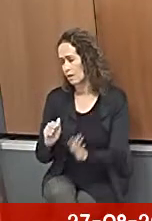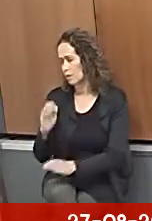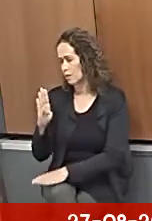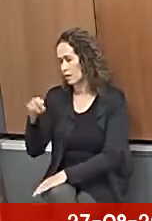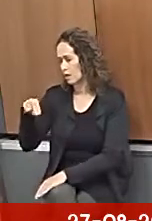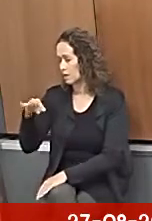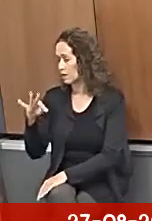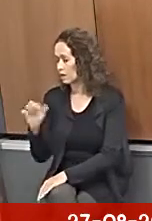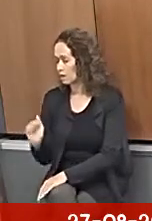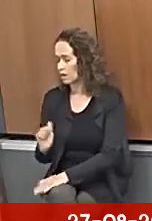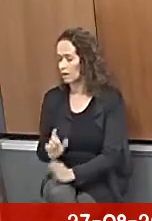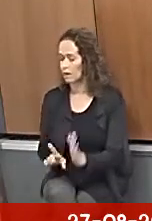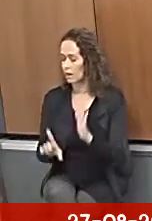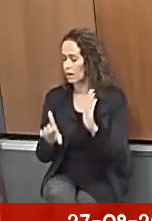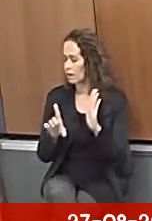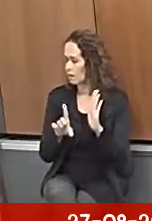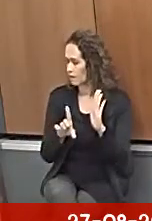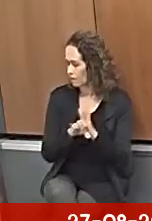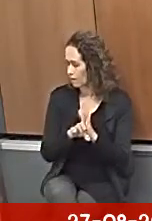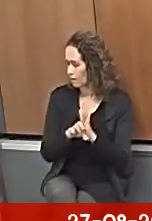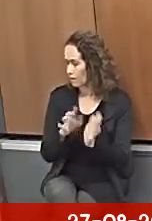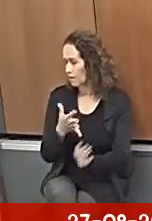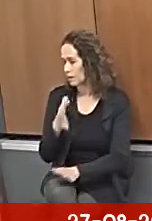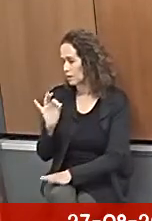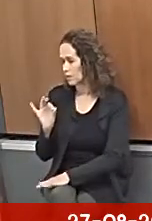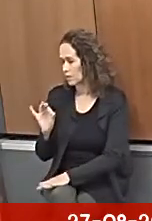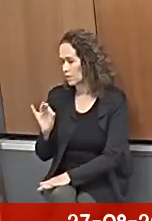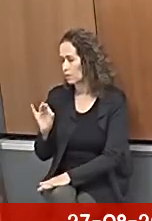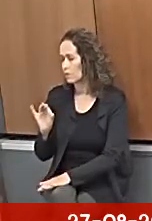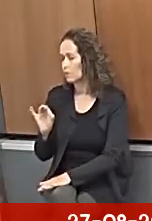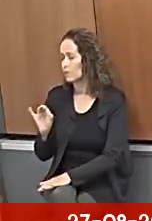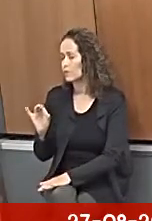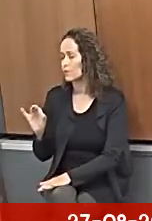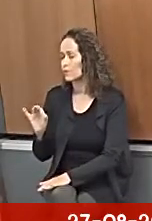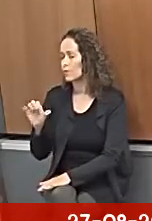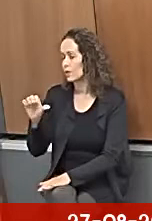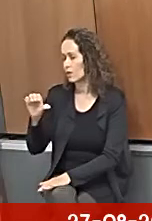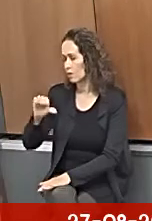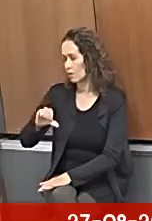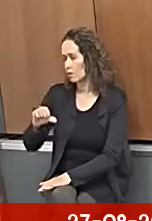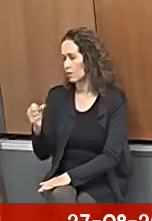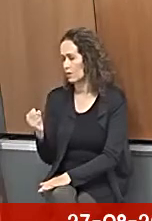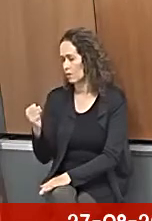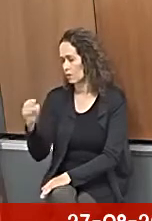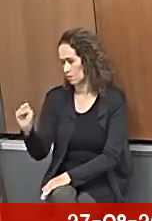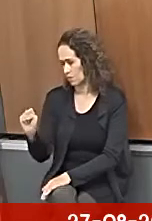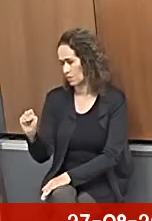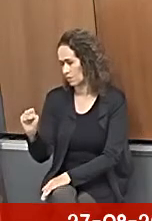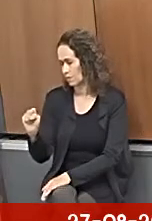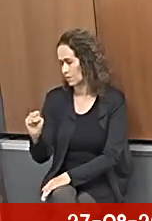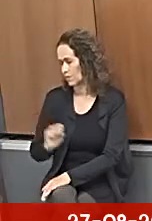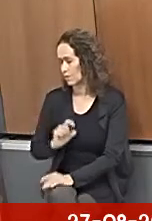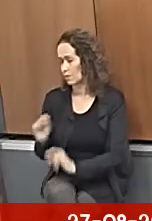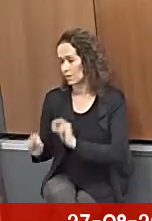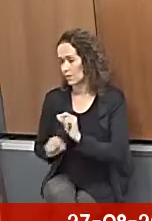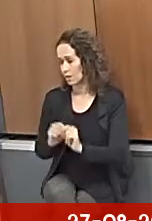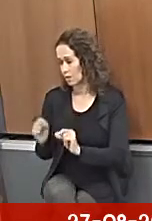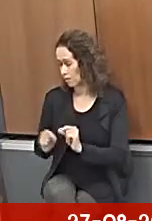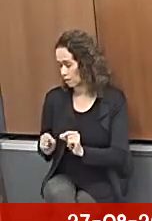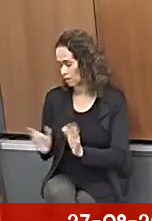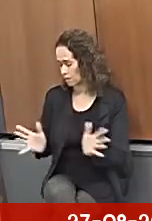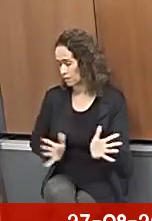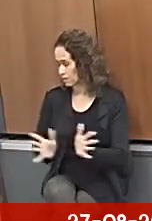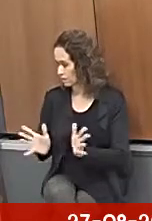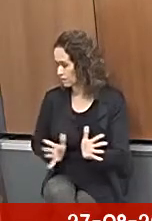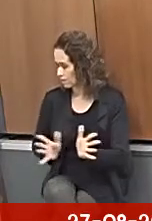10.098 barra 2000 que estabelece normas gerais e critérios básicos para a promoção da acessibilidade das